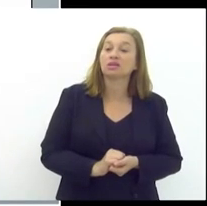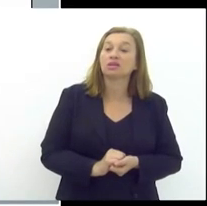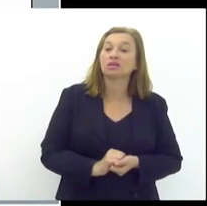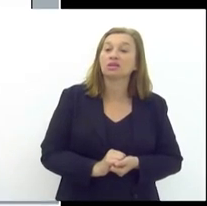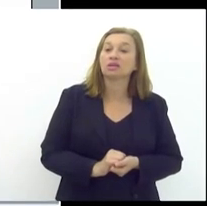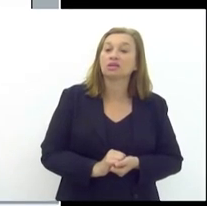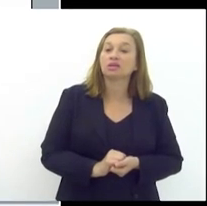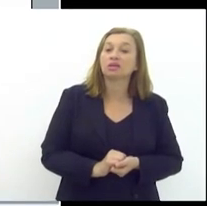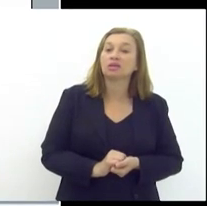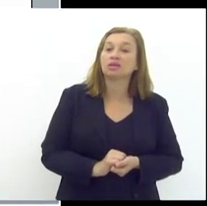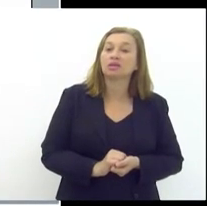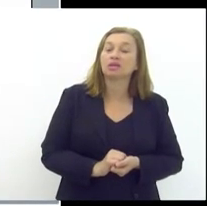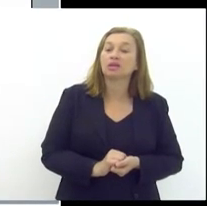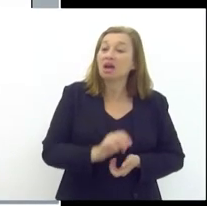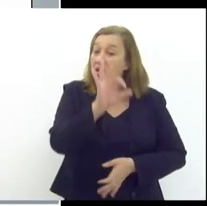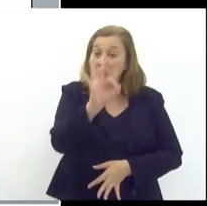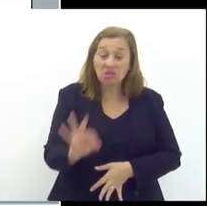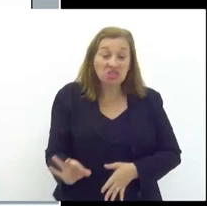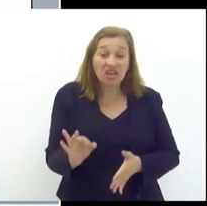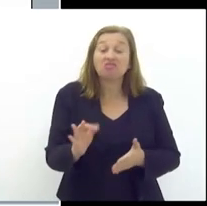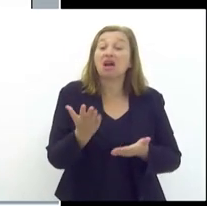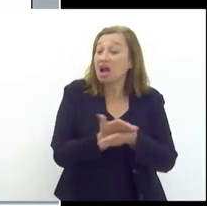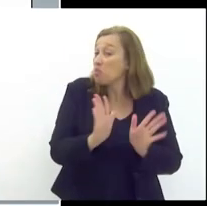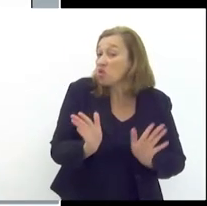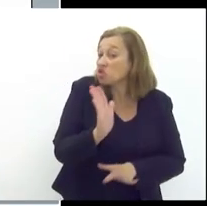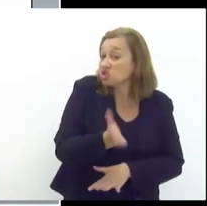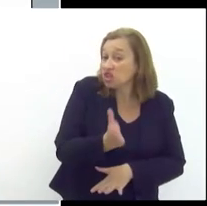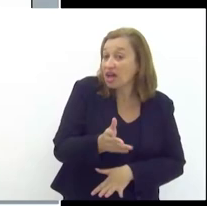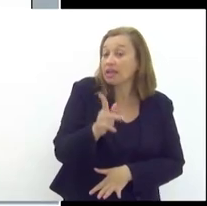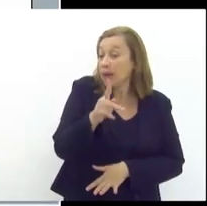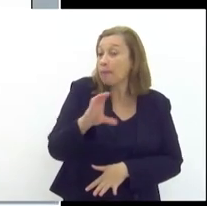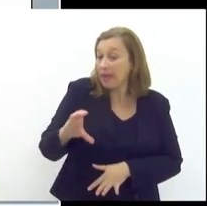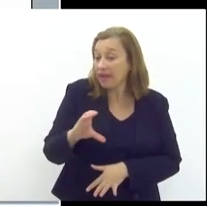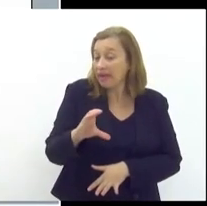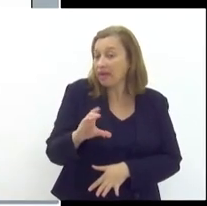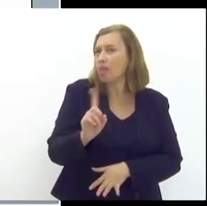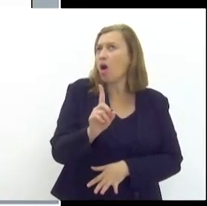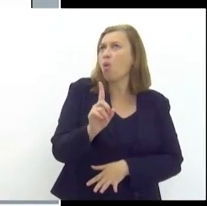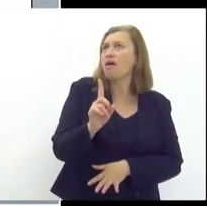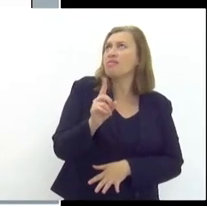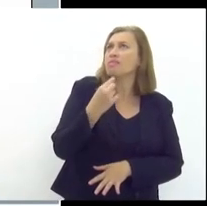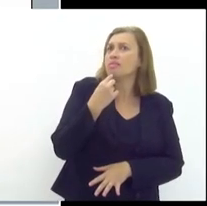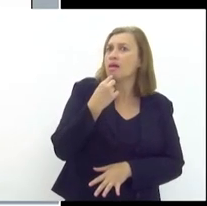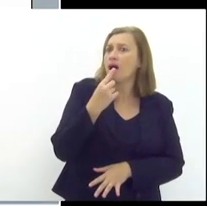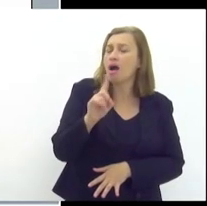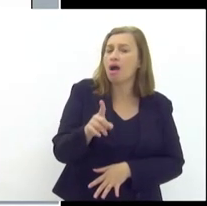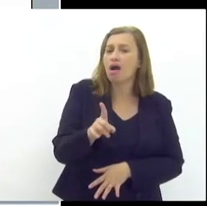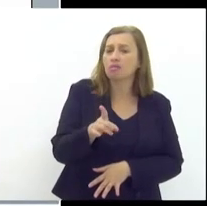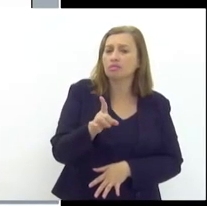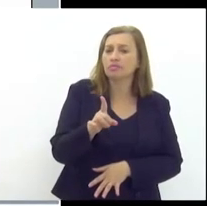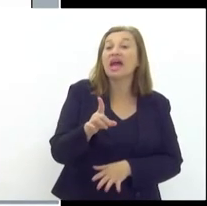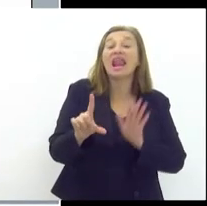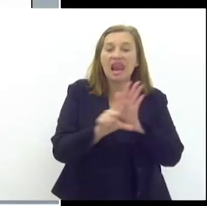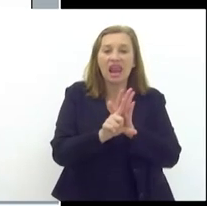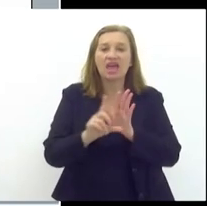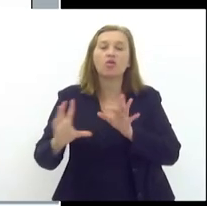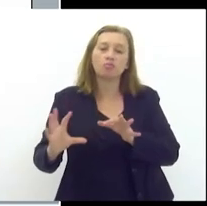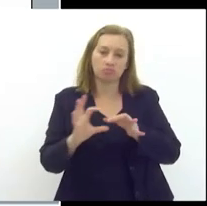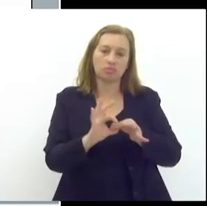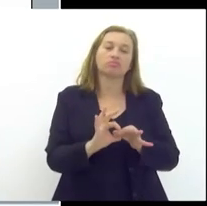sobre alíquota Já acabou lá na APEC lá na emenda na lei